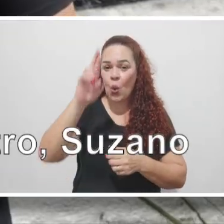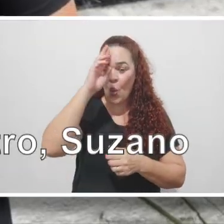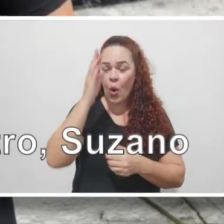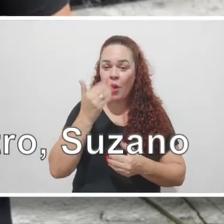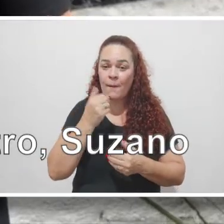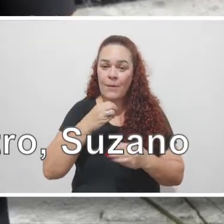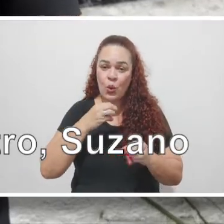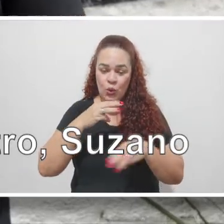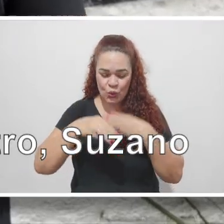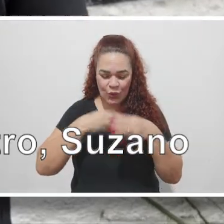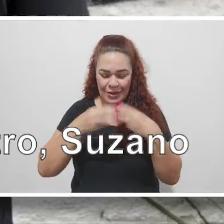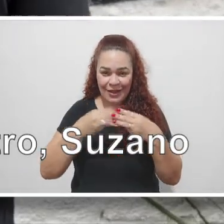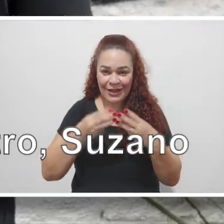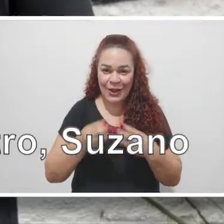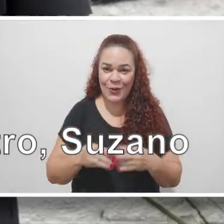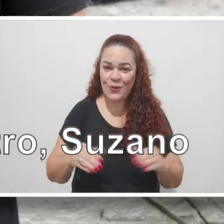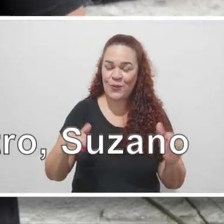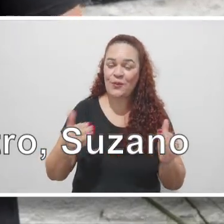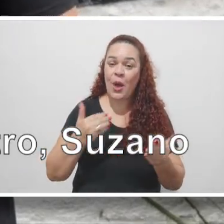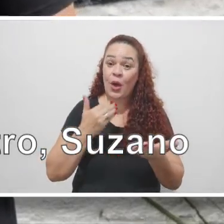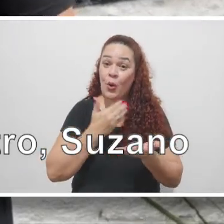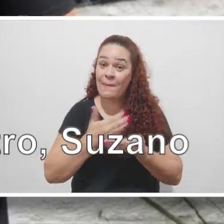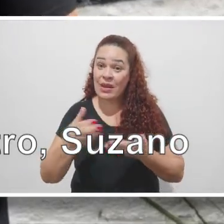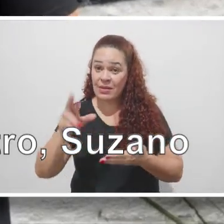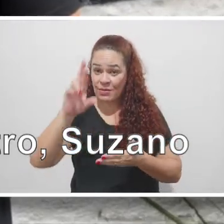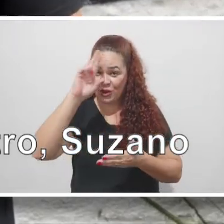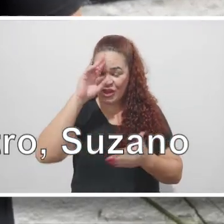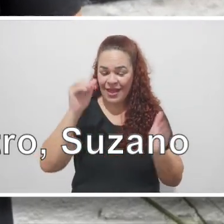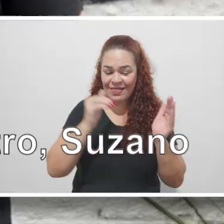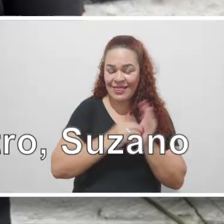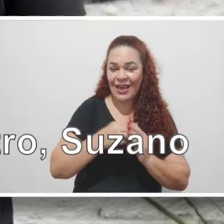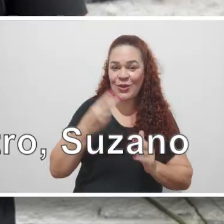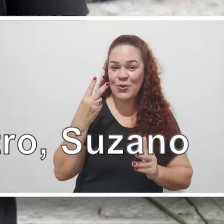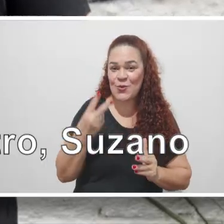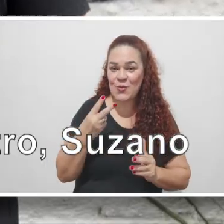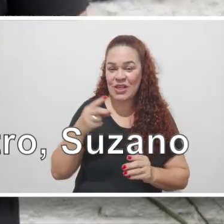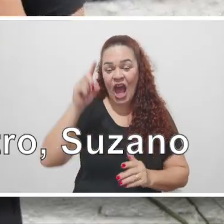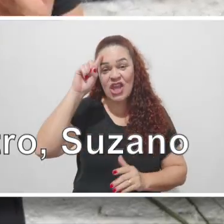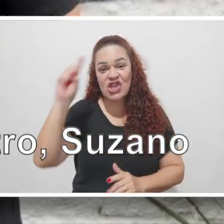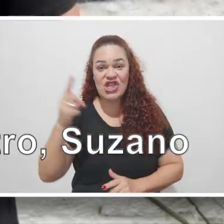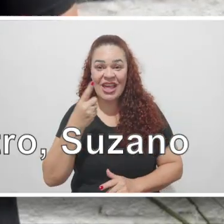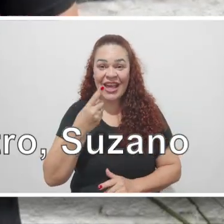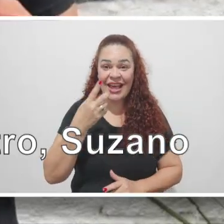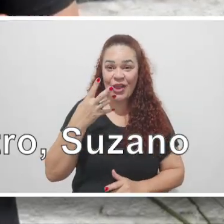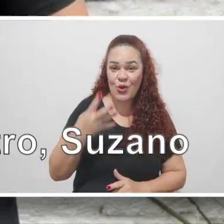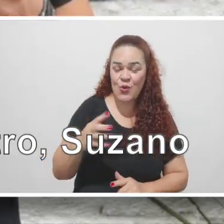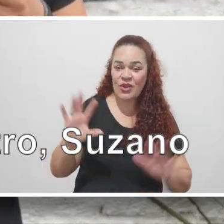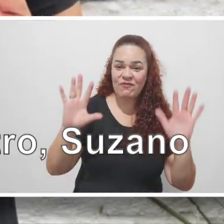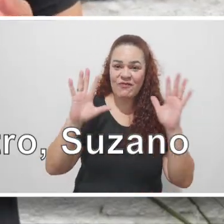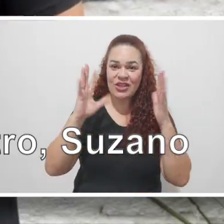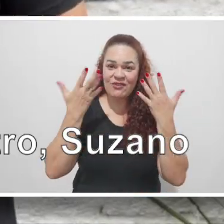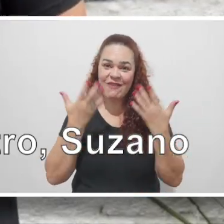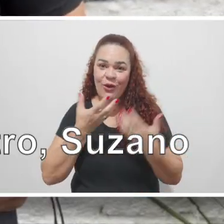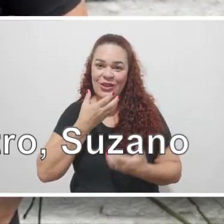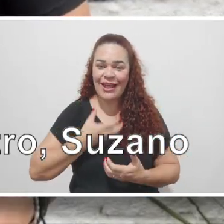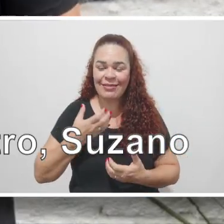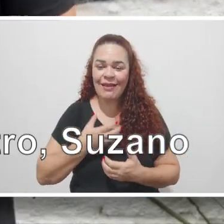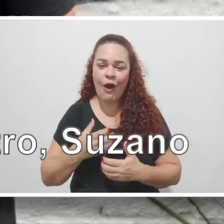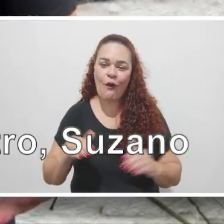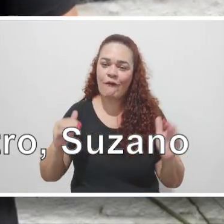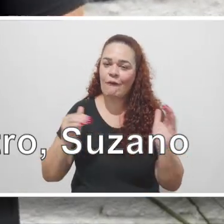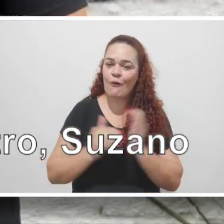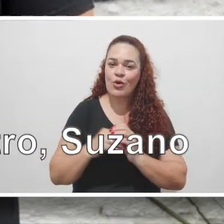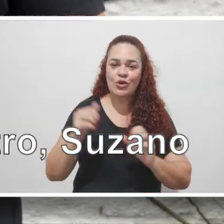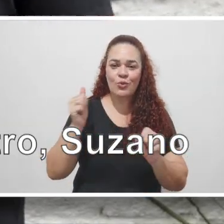do ano, que será feito no dia 5/12, a partir do meio-dia até as 2. No dia 14, também teremos o nosso Festival de Natal, o